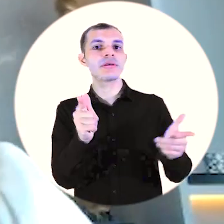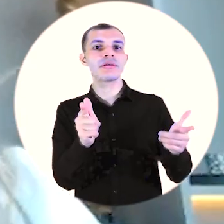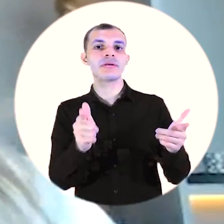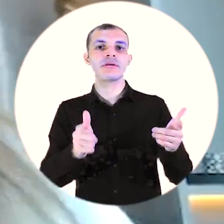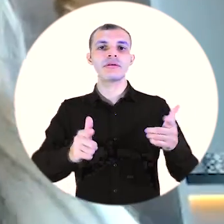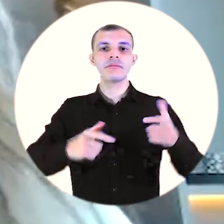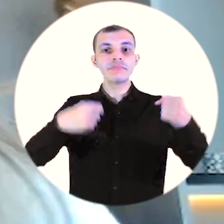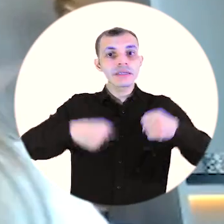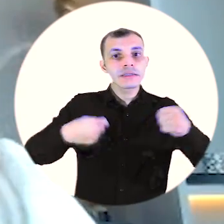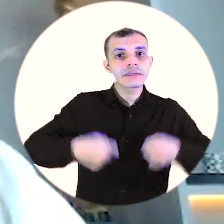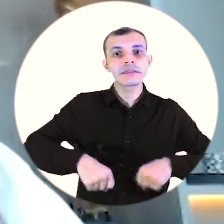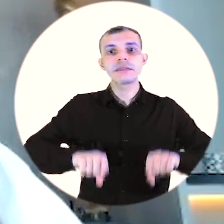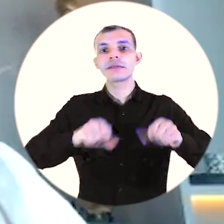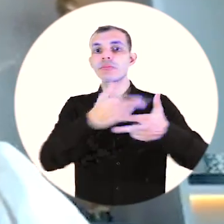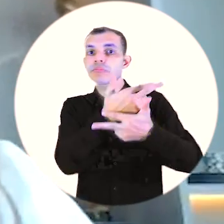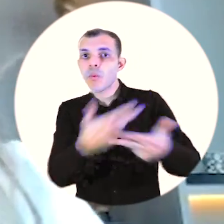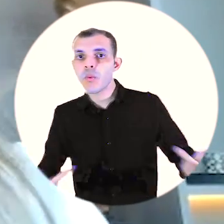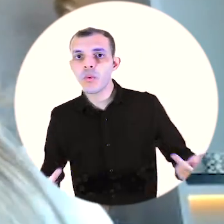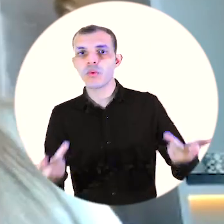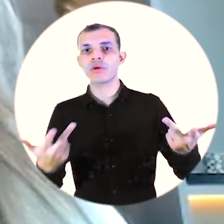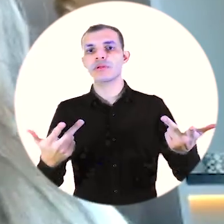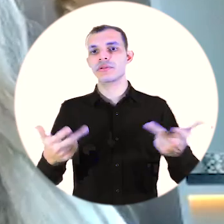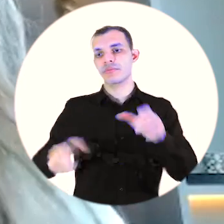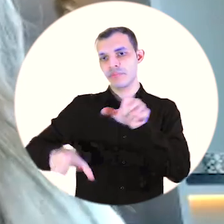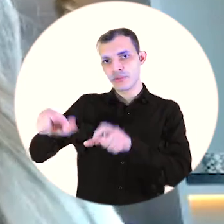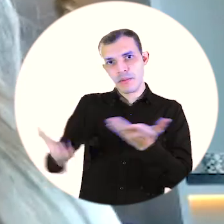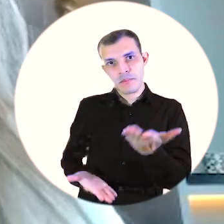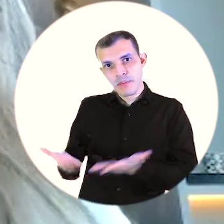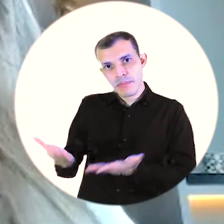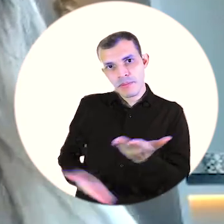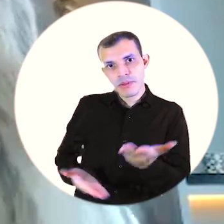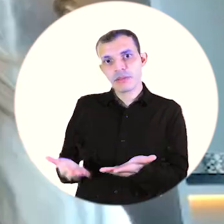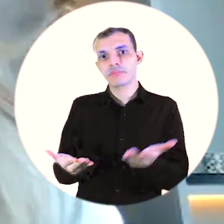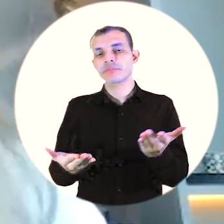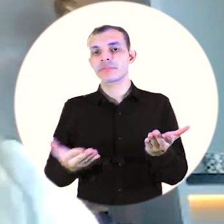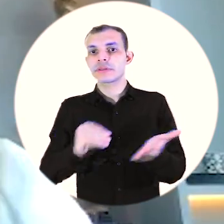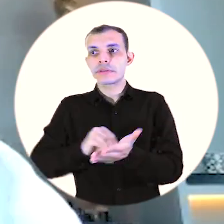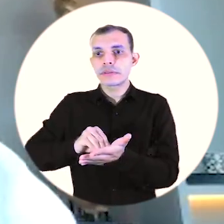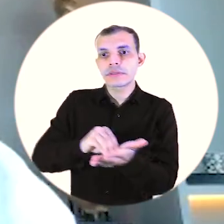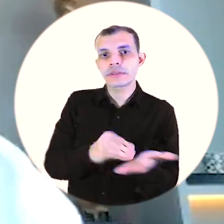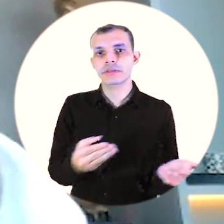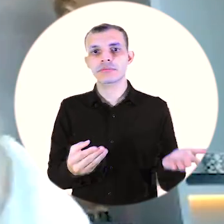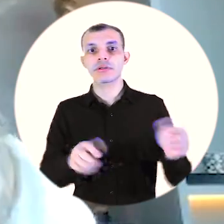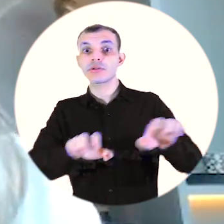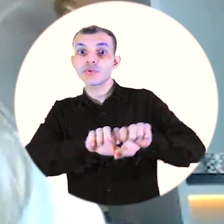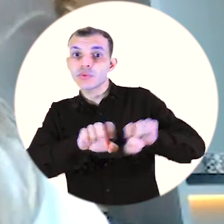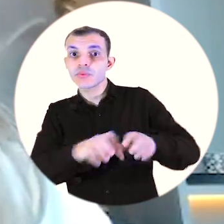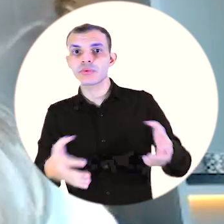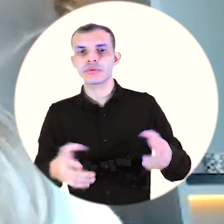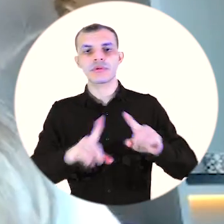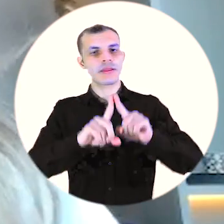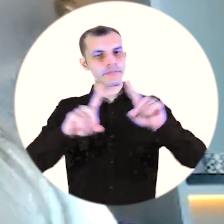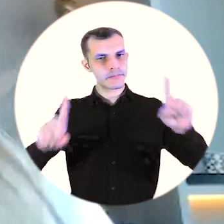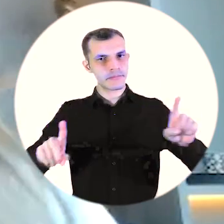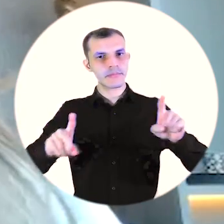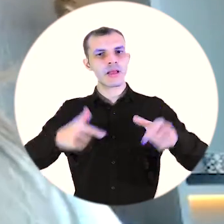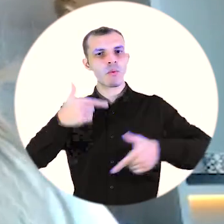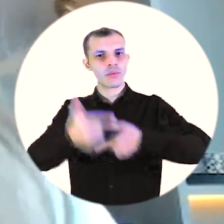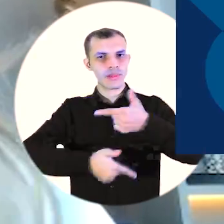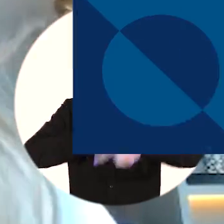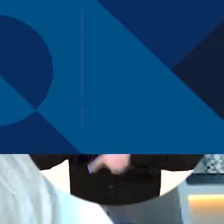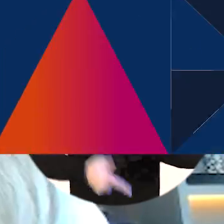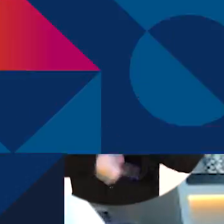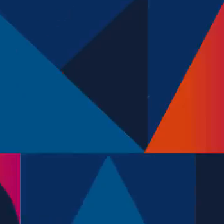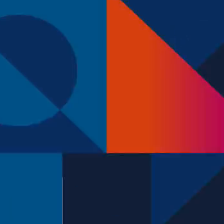as necessidades, as dificuldades do pessoal, né, dos colaboradores, de estrutura. Mas o trabalho